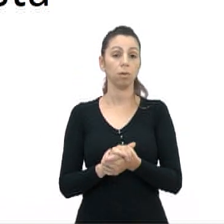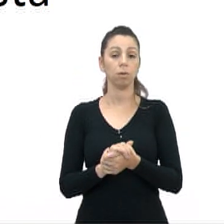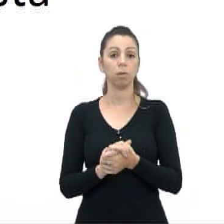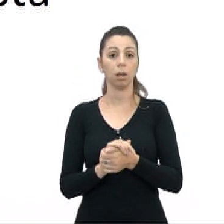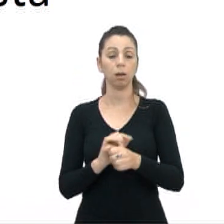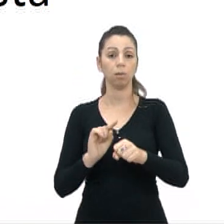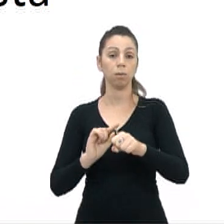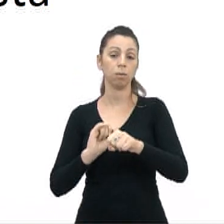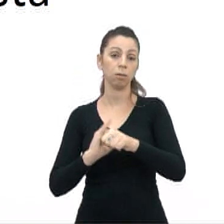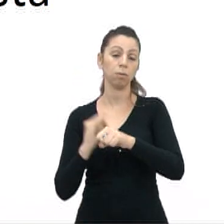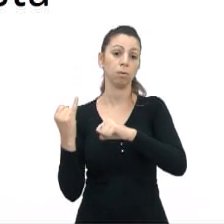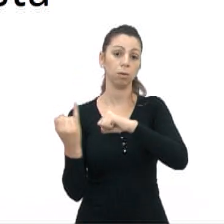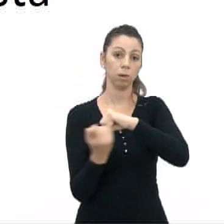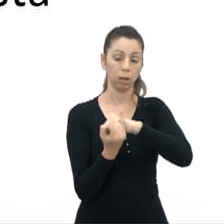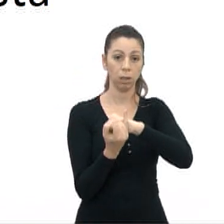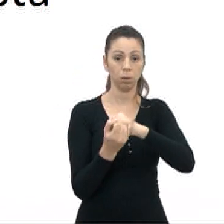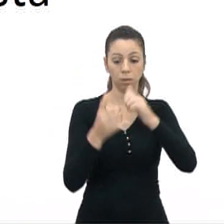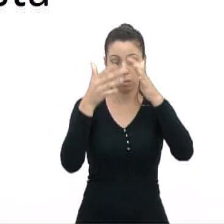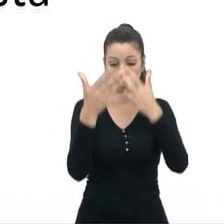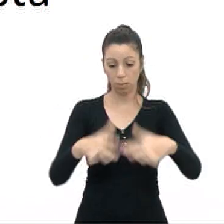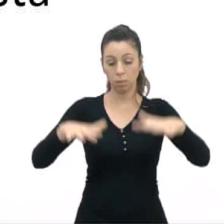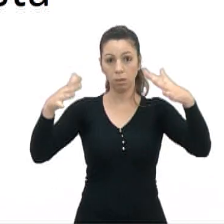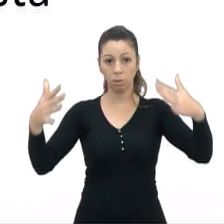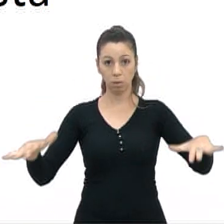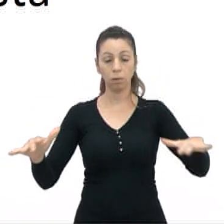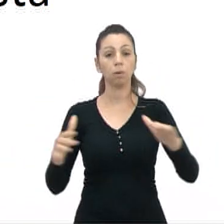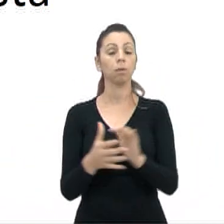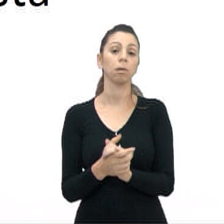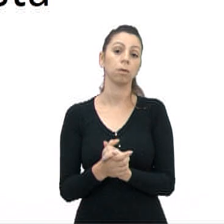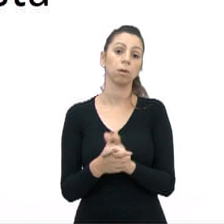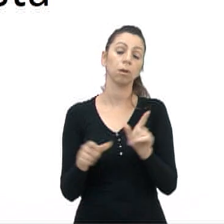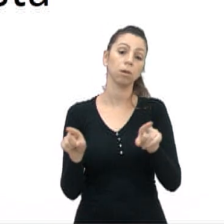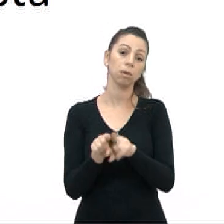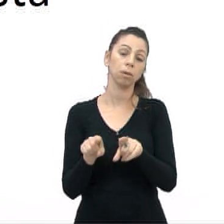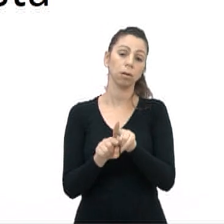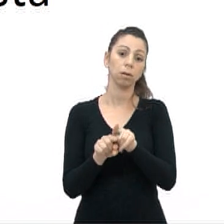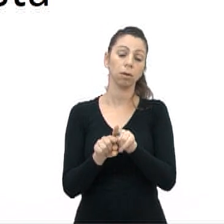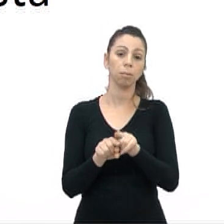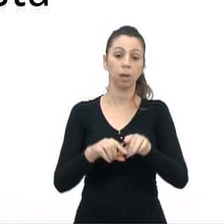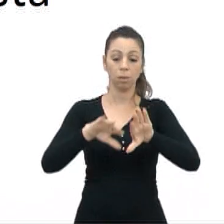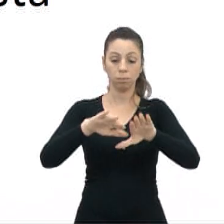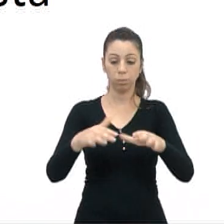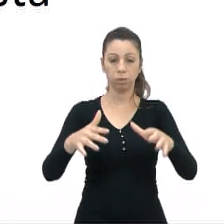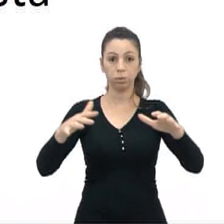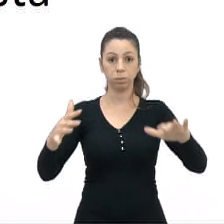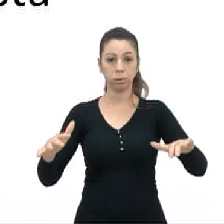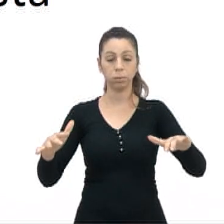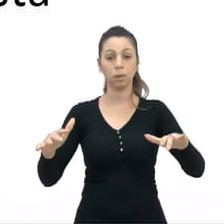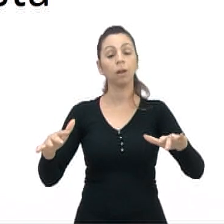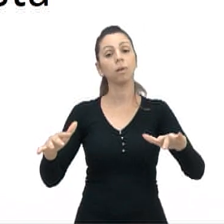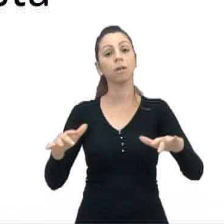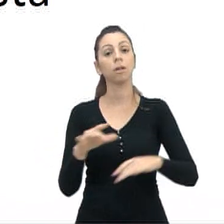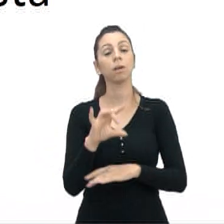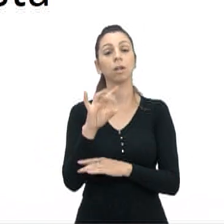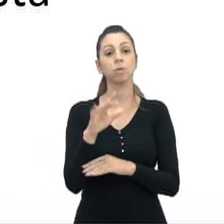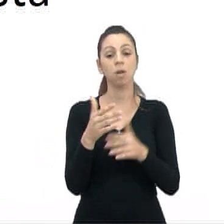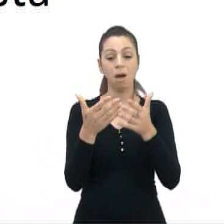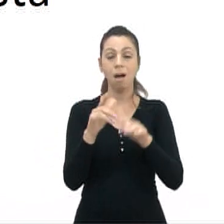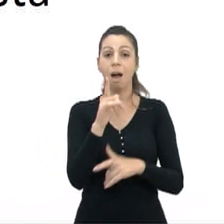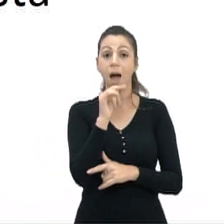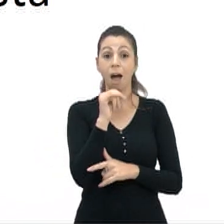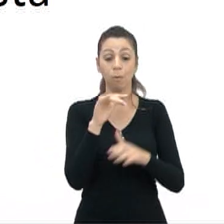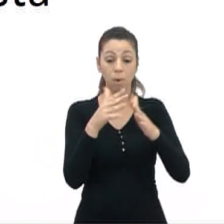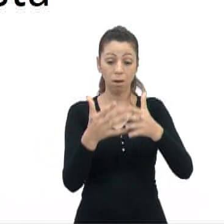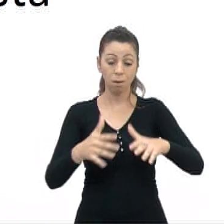que está acima da água, dos oceanos e mares, e tem a crosta oceânica, que é coberta pelos